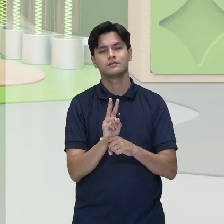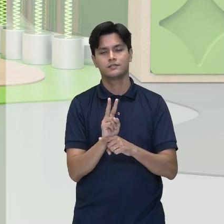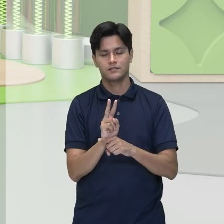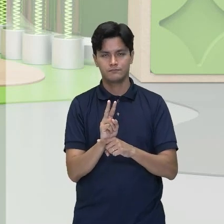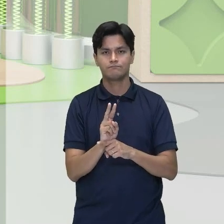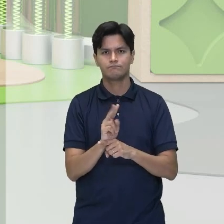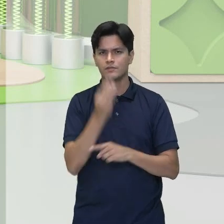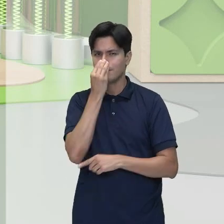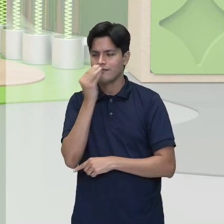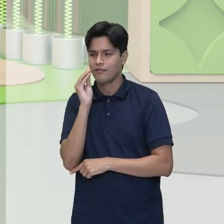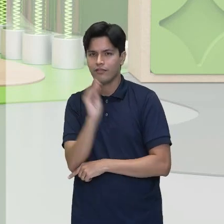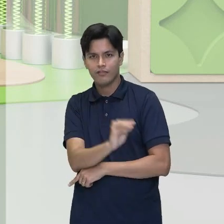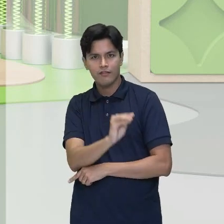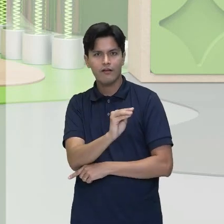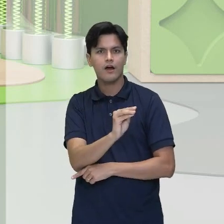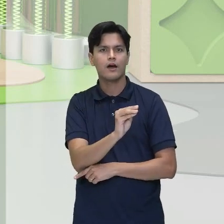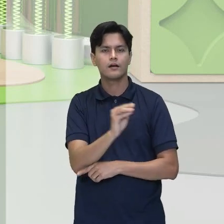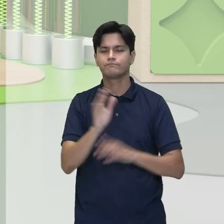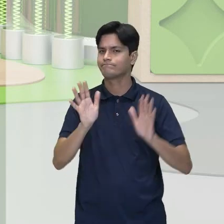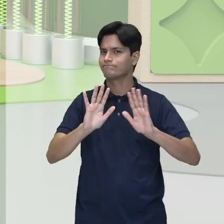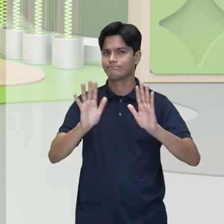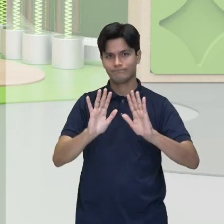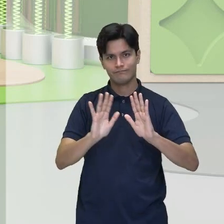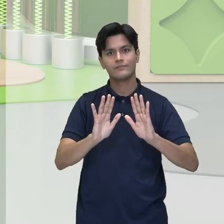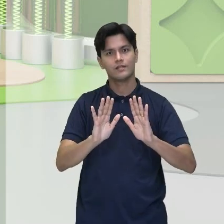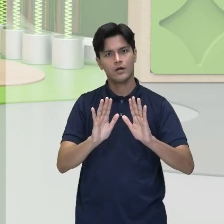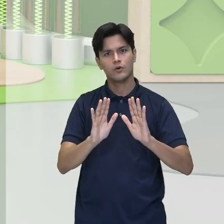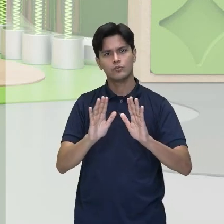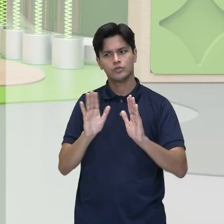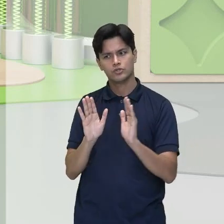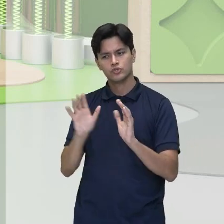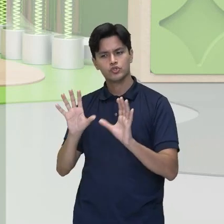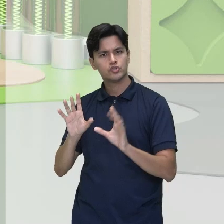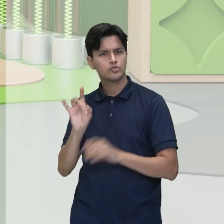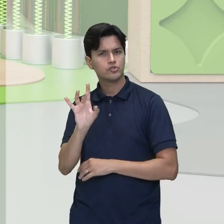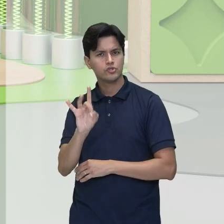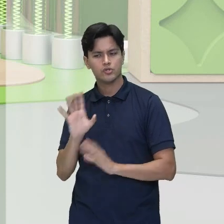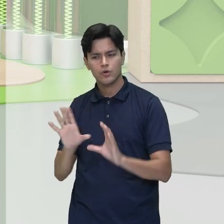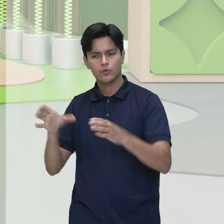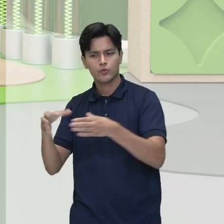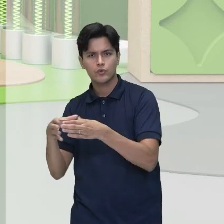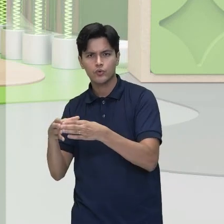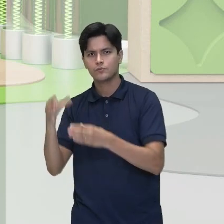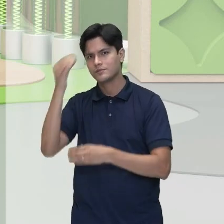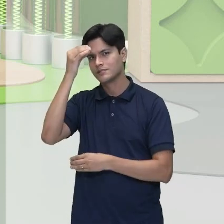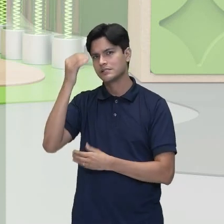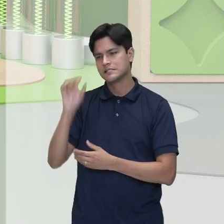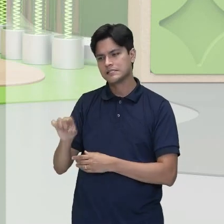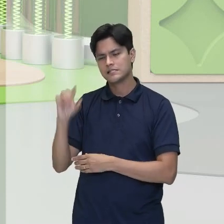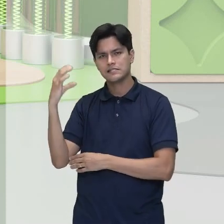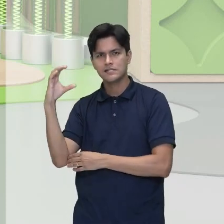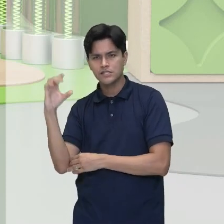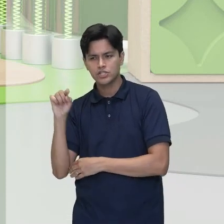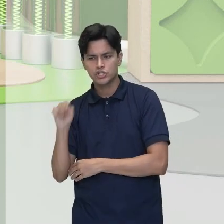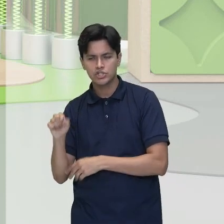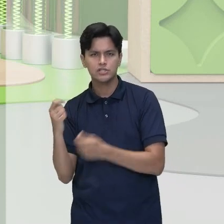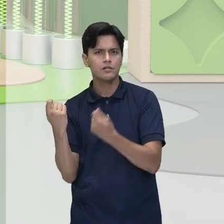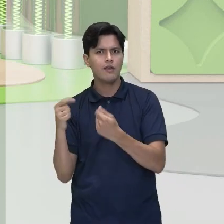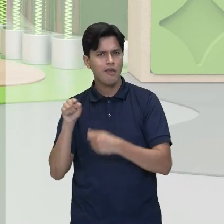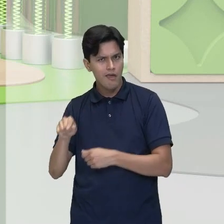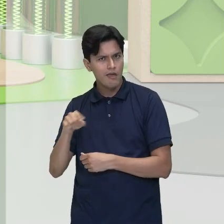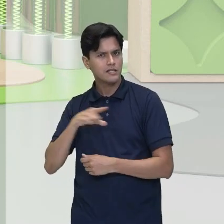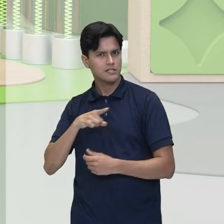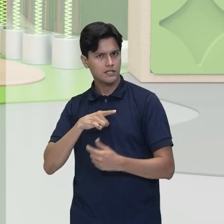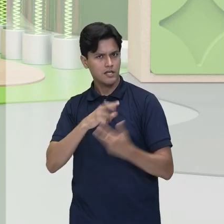de preservação é só para os cientistas, é só para aquelas pessoas que estão envolvidas aí com a causa ambiental, porque, afinal de